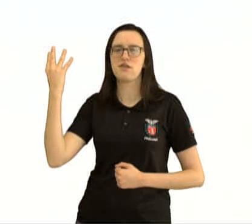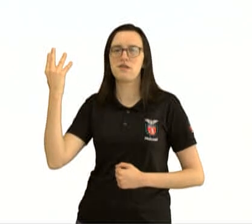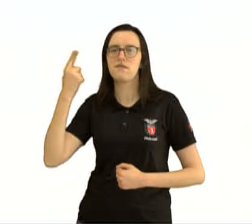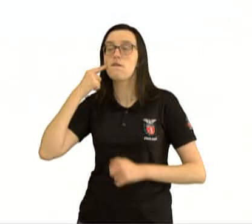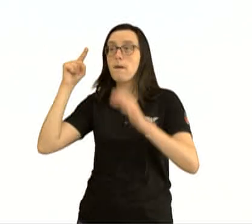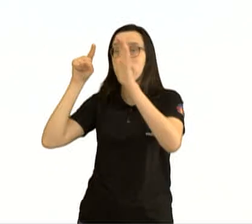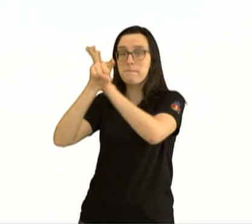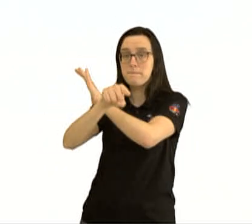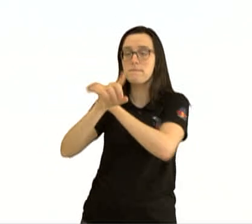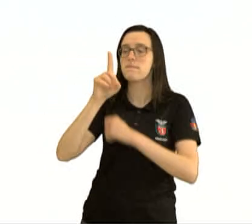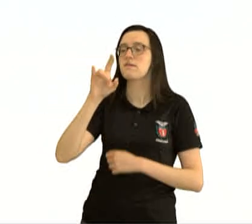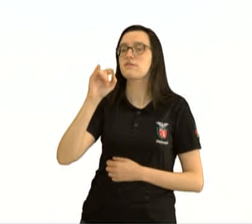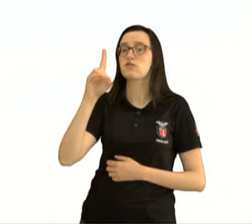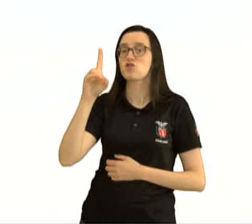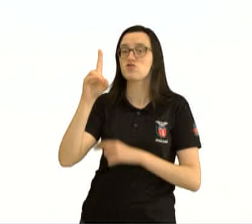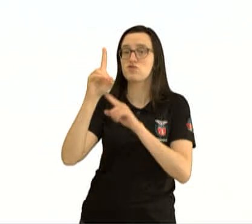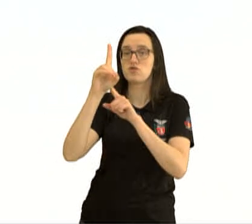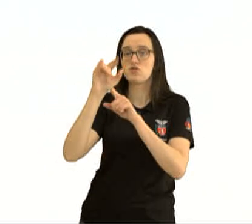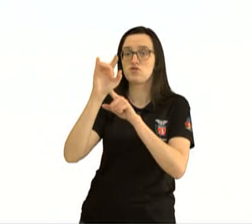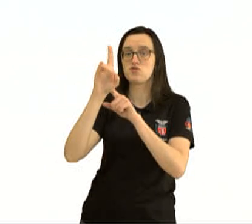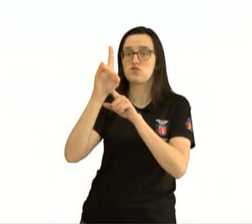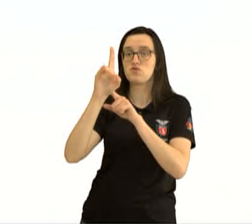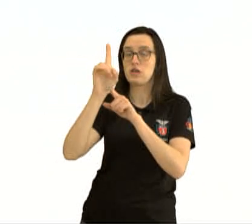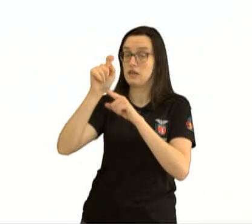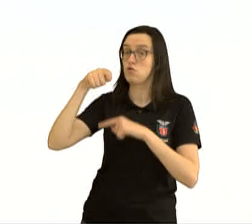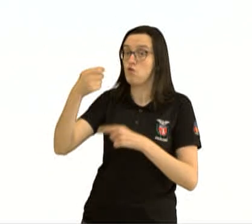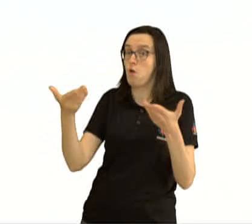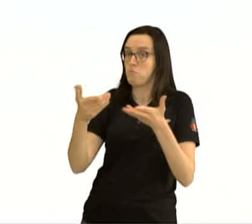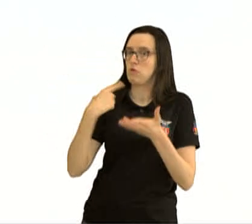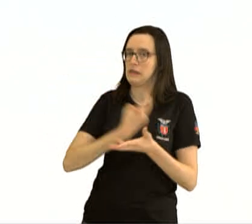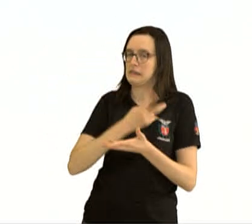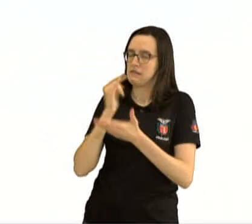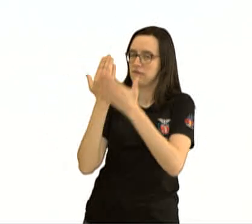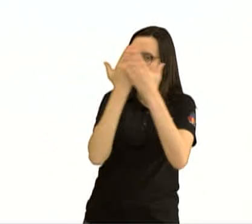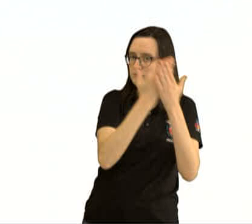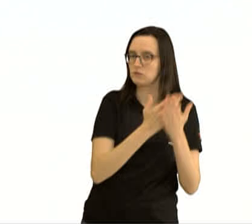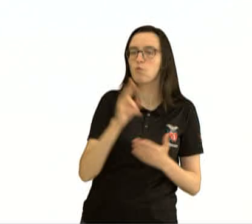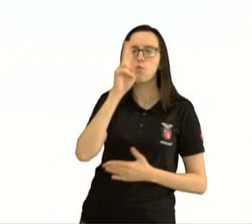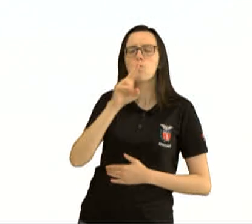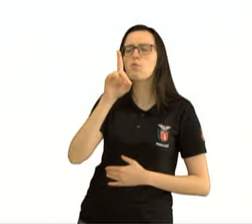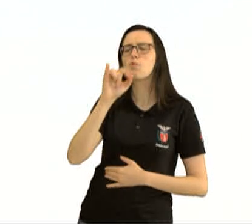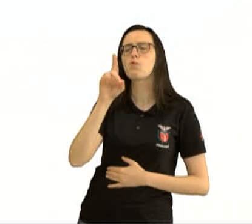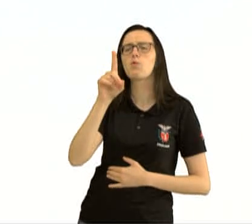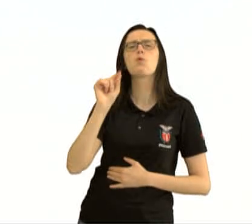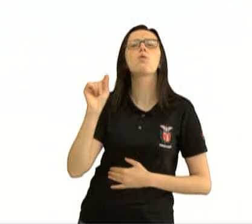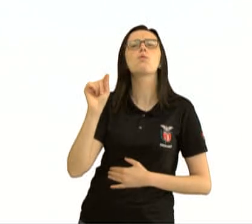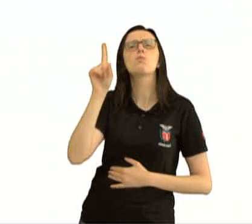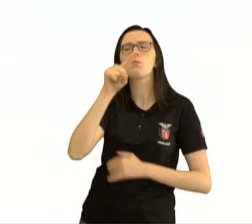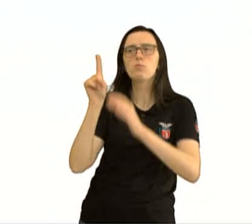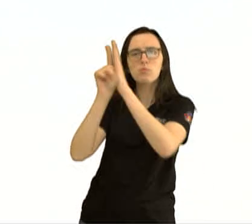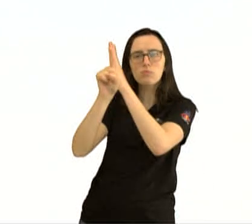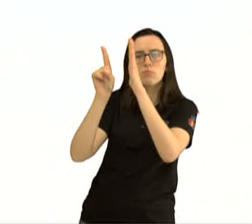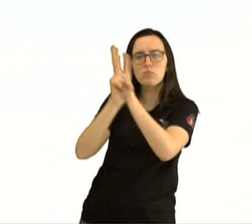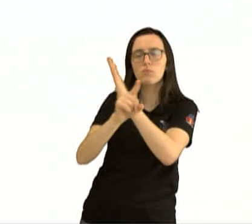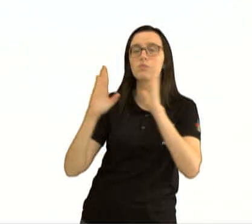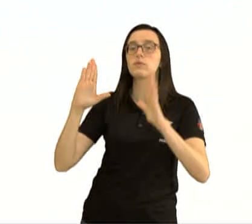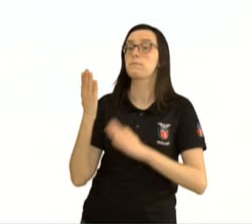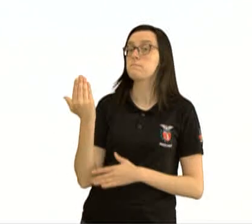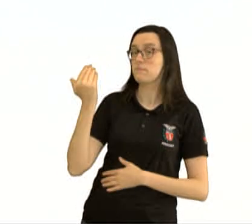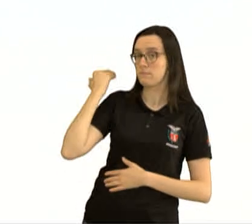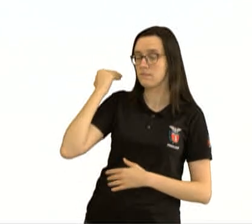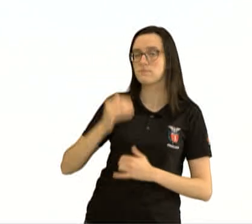pergunta feita com did, tá? É sobre ele que a gente vai conversar hoje, tá? Que a gente utiliza para fazer perguntas no tempo